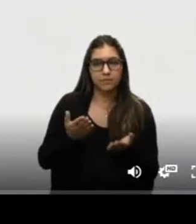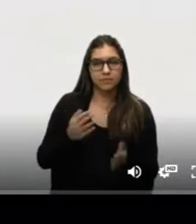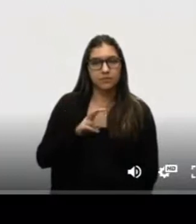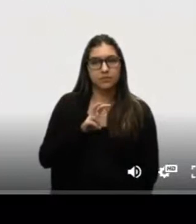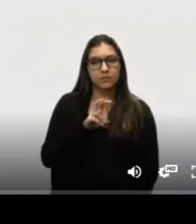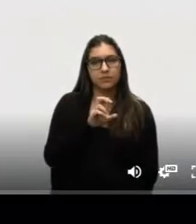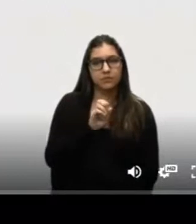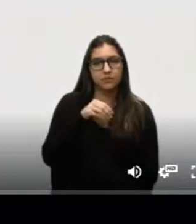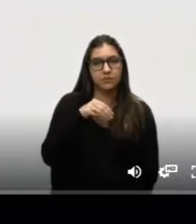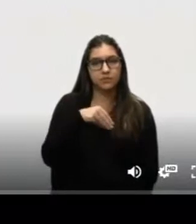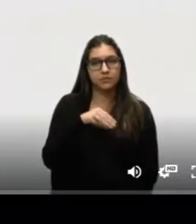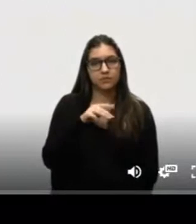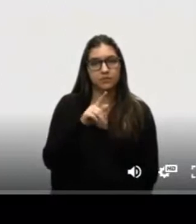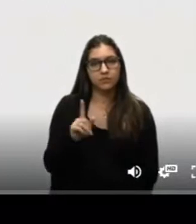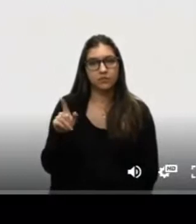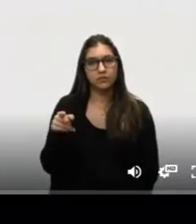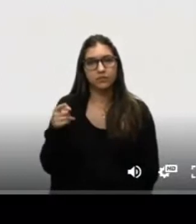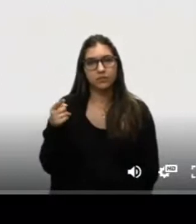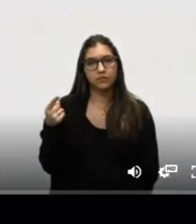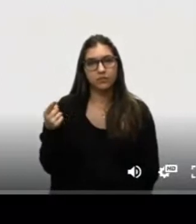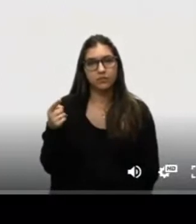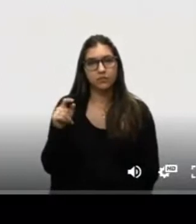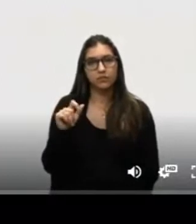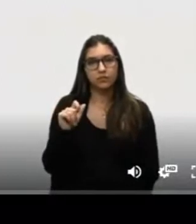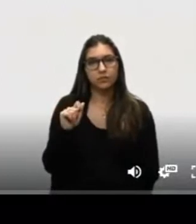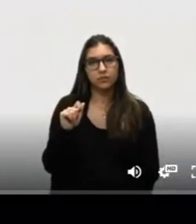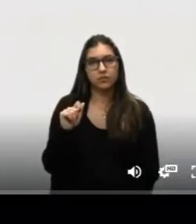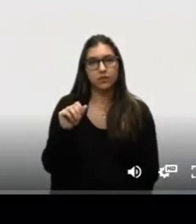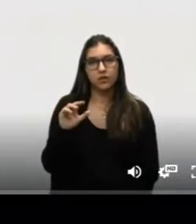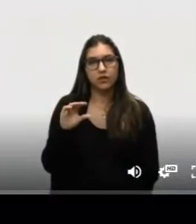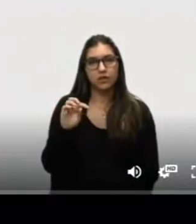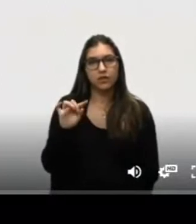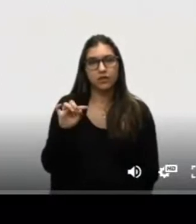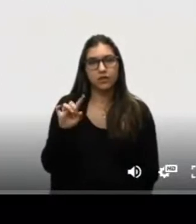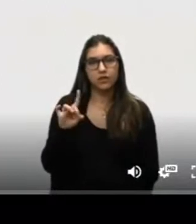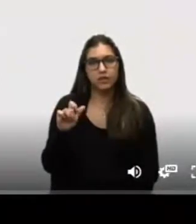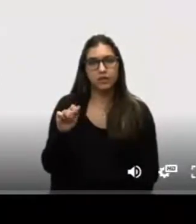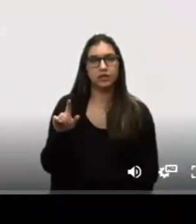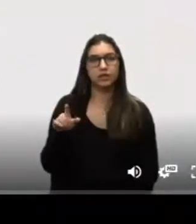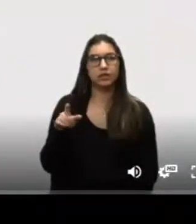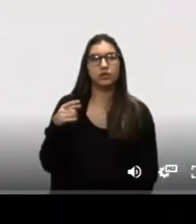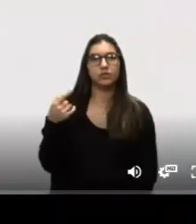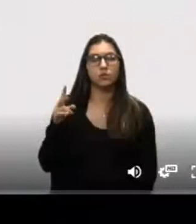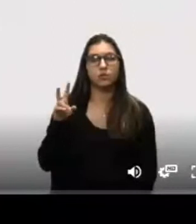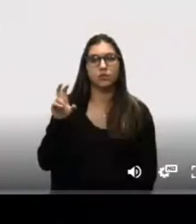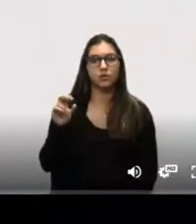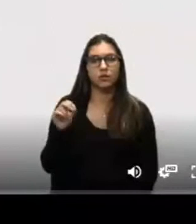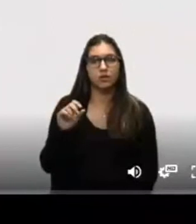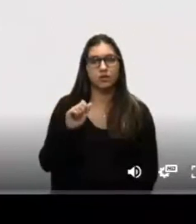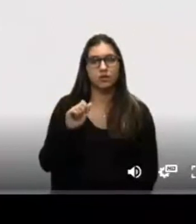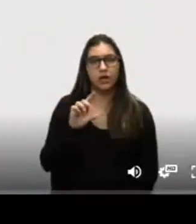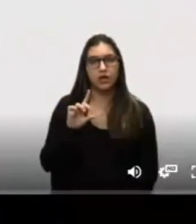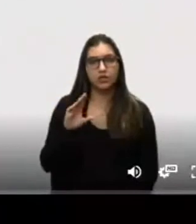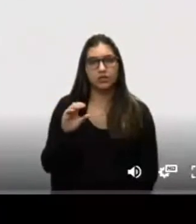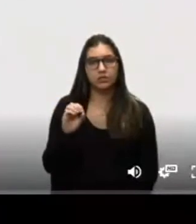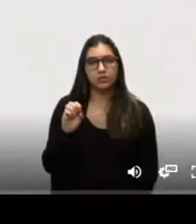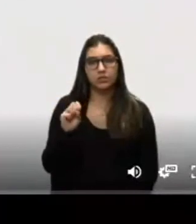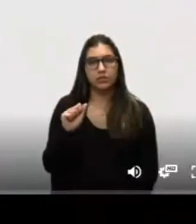de acetaminida e vamos pesar também aproximadamente 50 mg de ácido salicílico. E nós vamos